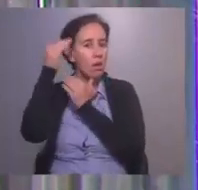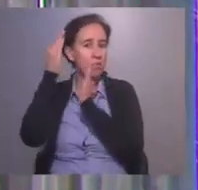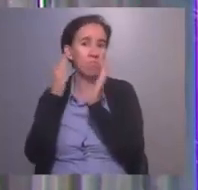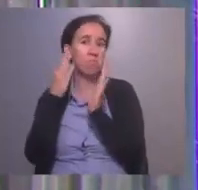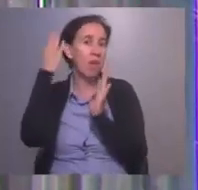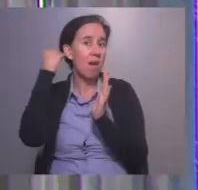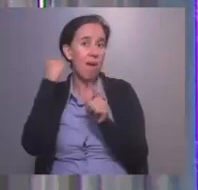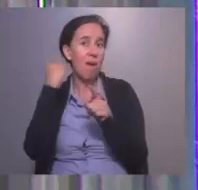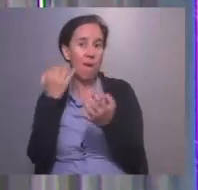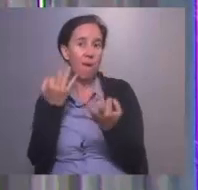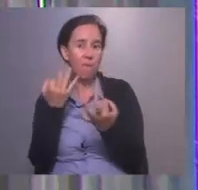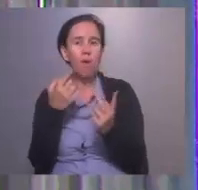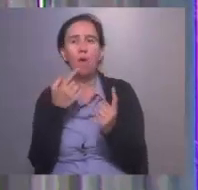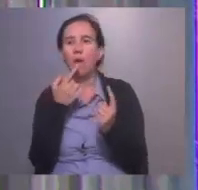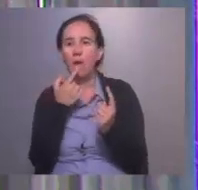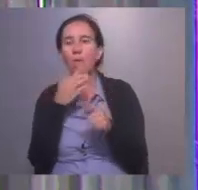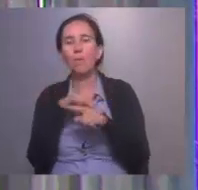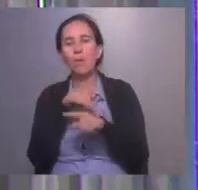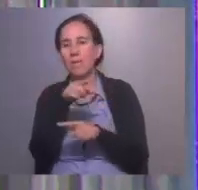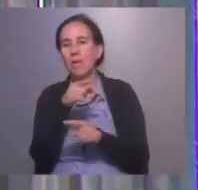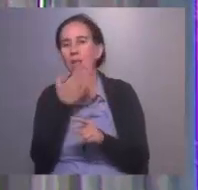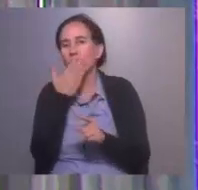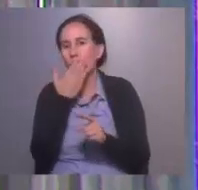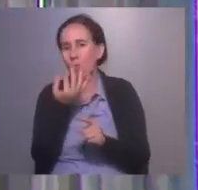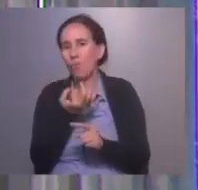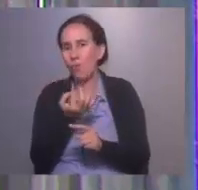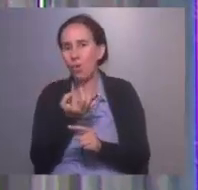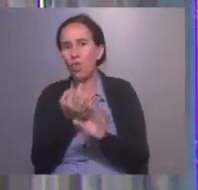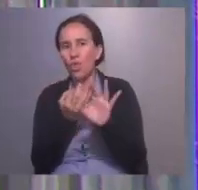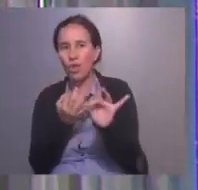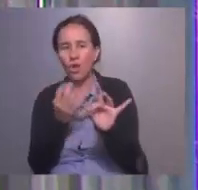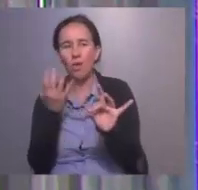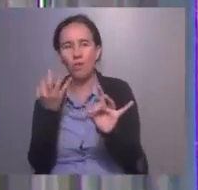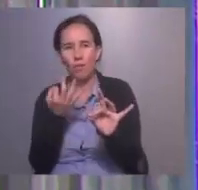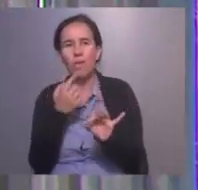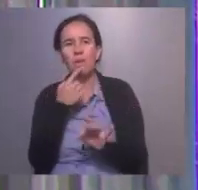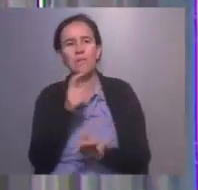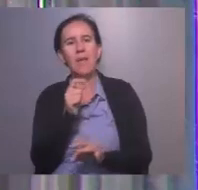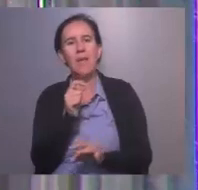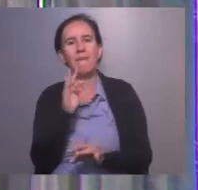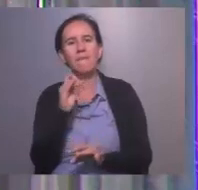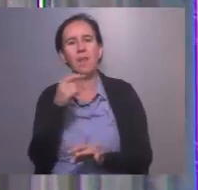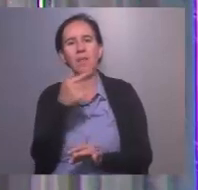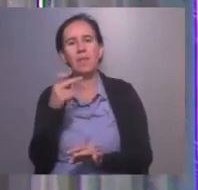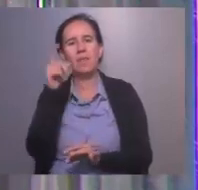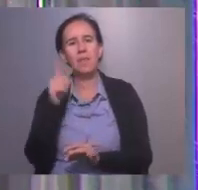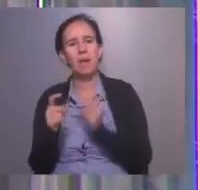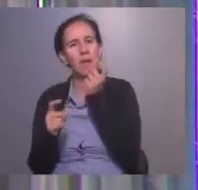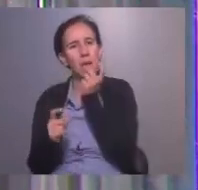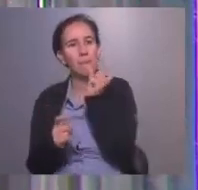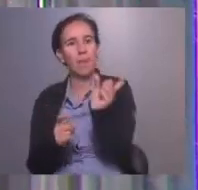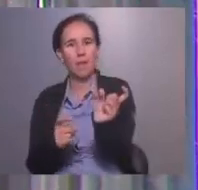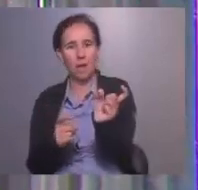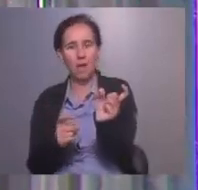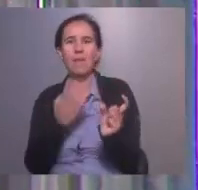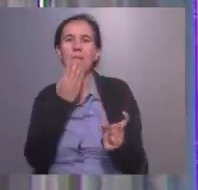era surdo. A boca, porque ele era mudo. E disse, Éfata. É uma